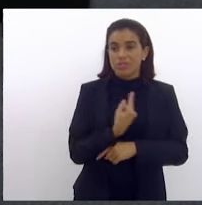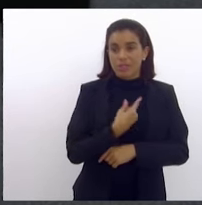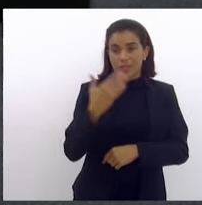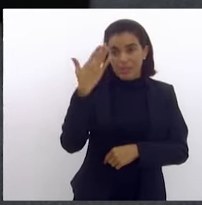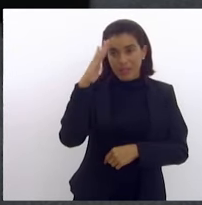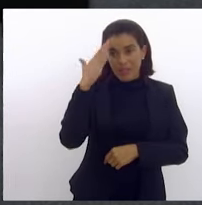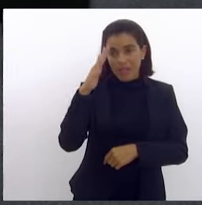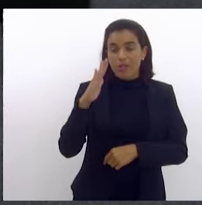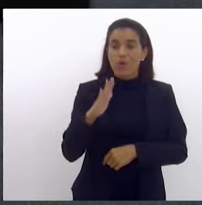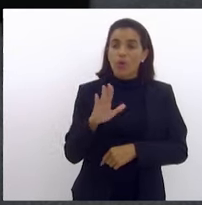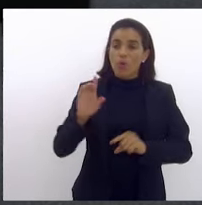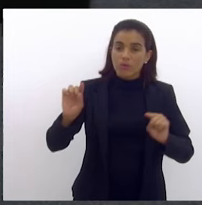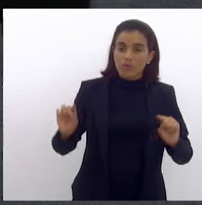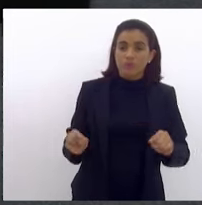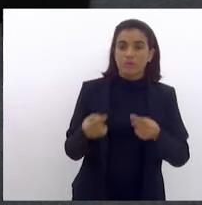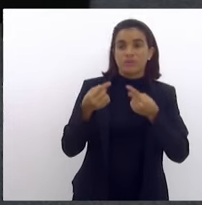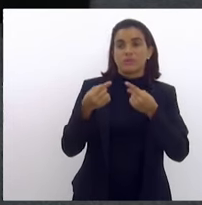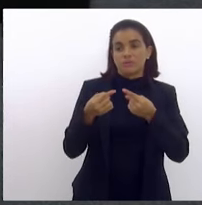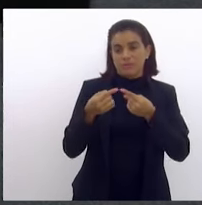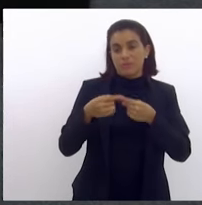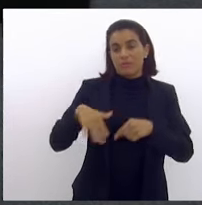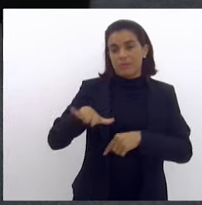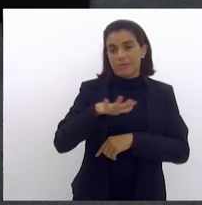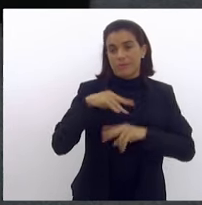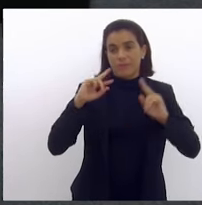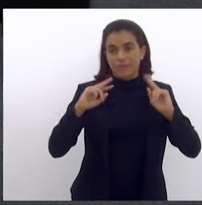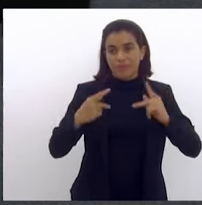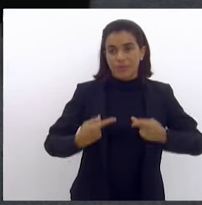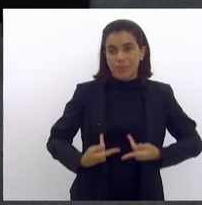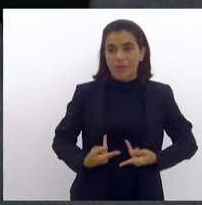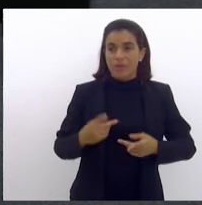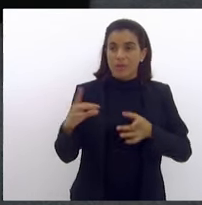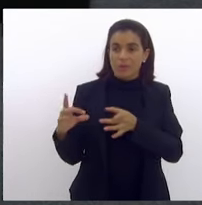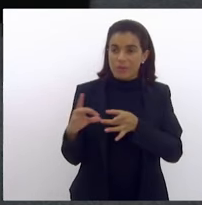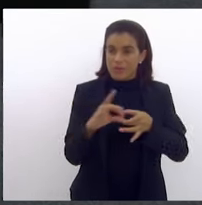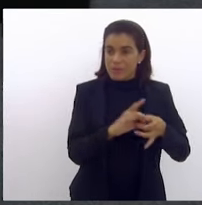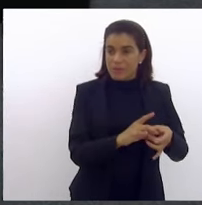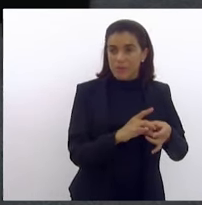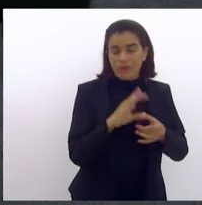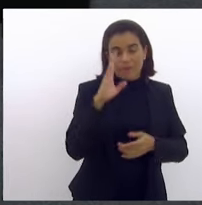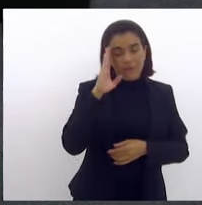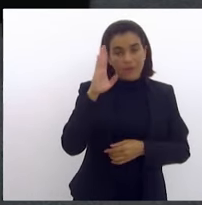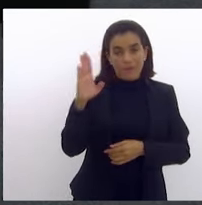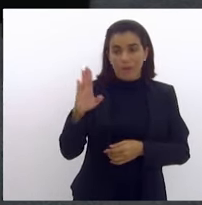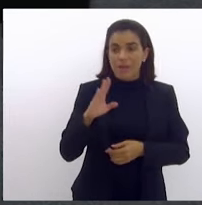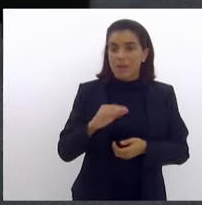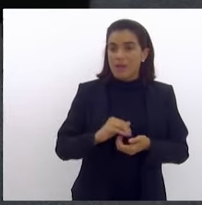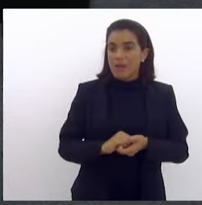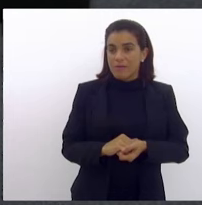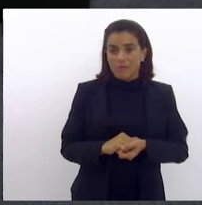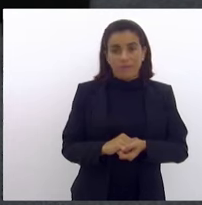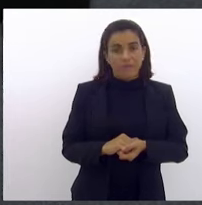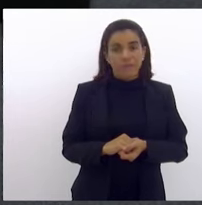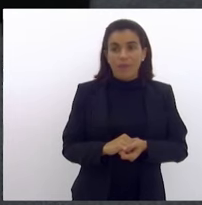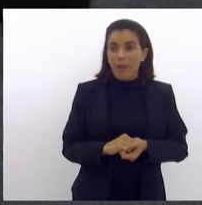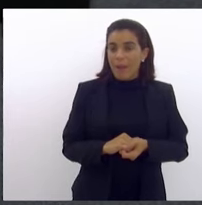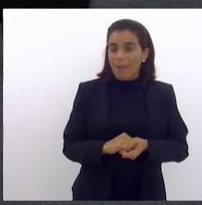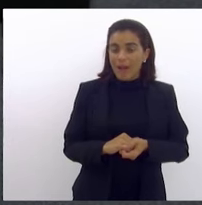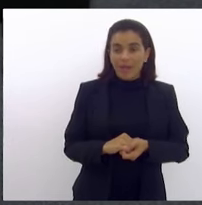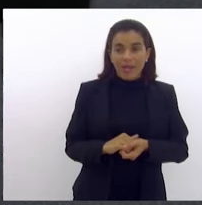câncer como um desafio para a nossa humanidade. Então, nesse sentido, é fundamental que a Assembleia Legislativa